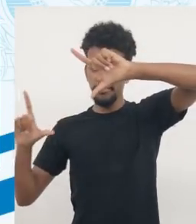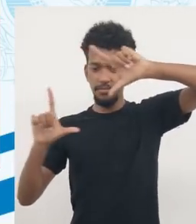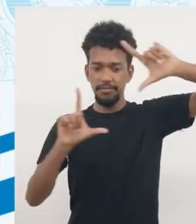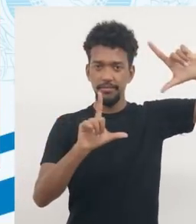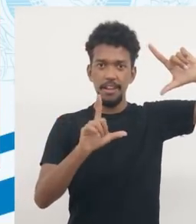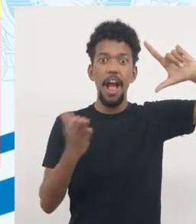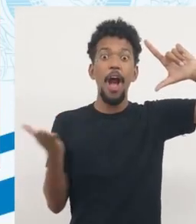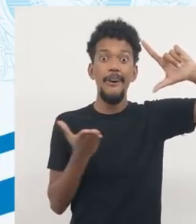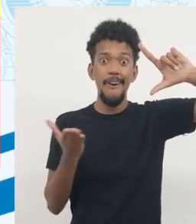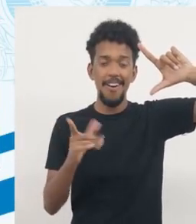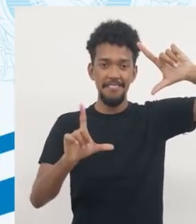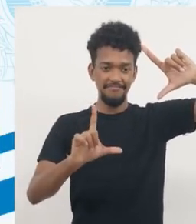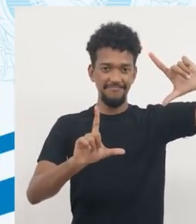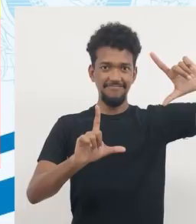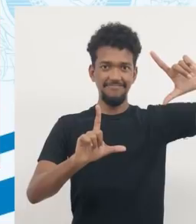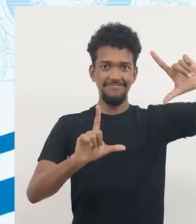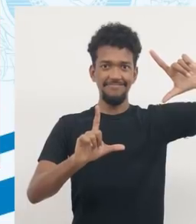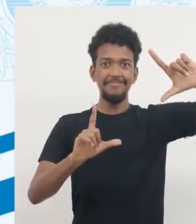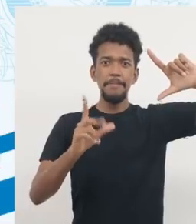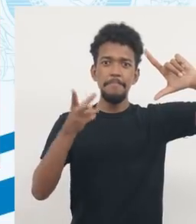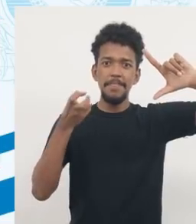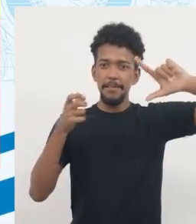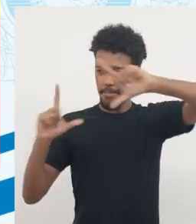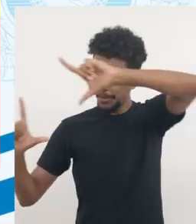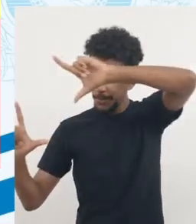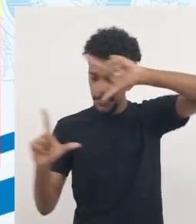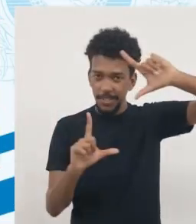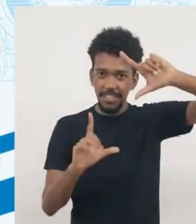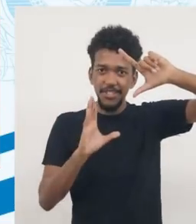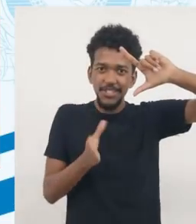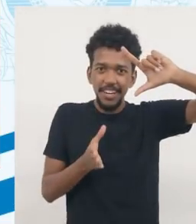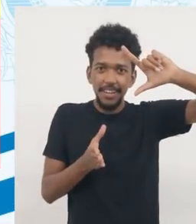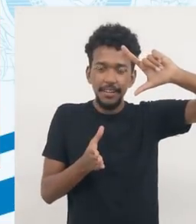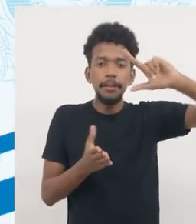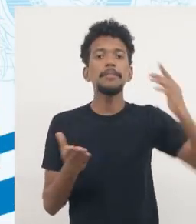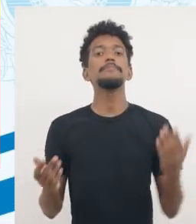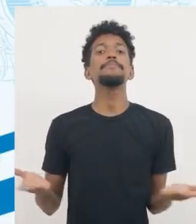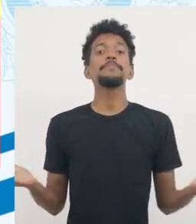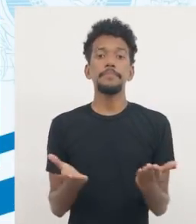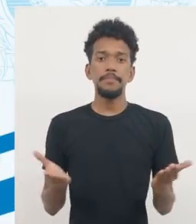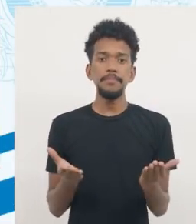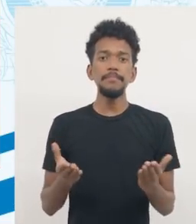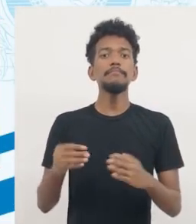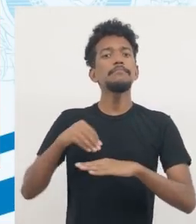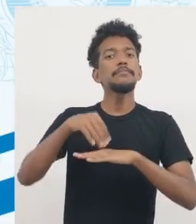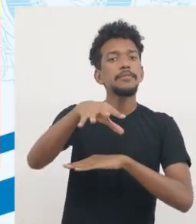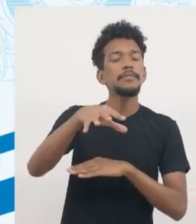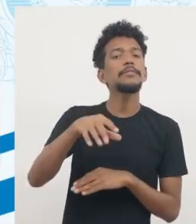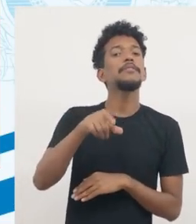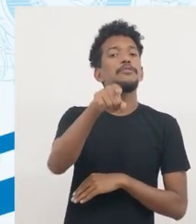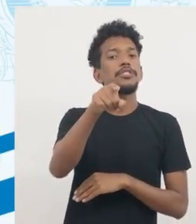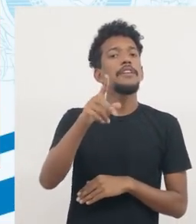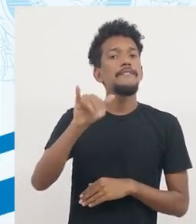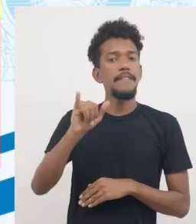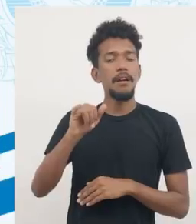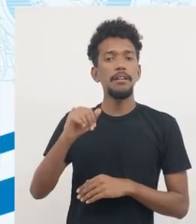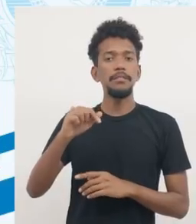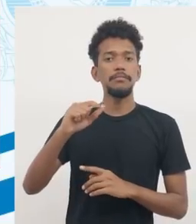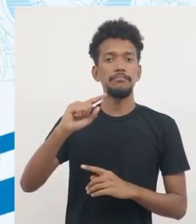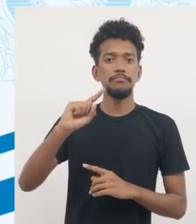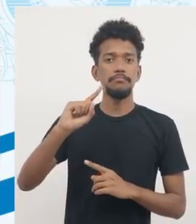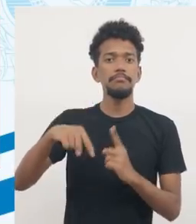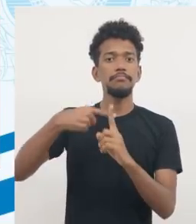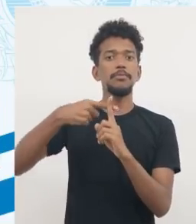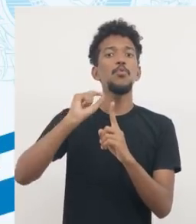outra. Ok? Percebe agora? Muito bem. O segundo comando agora então